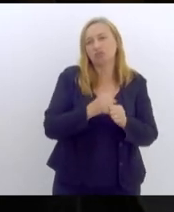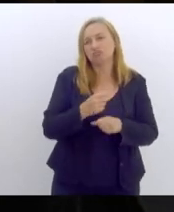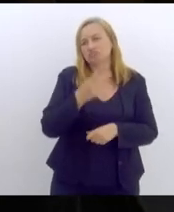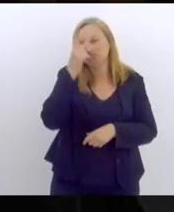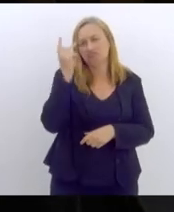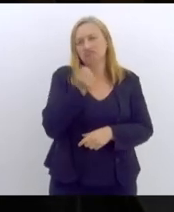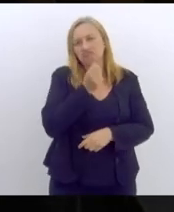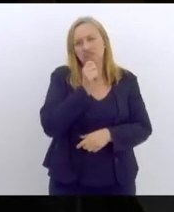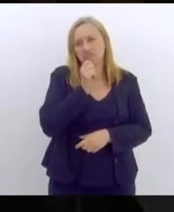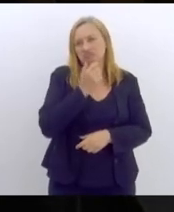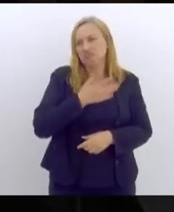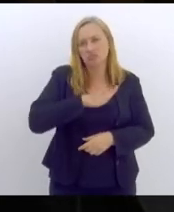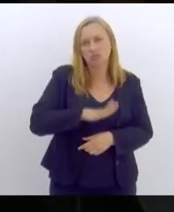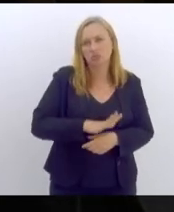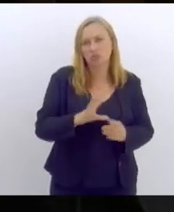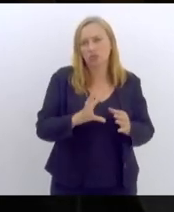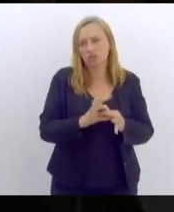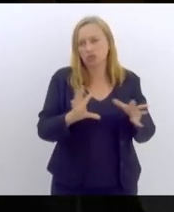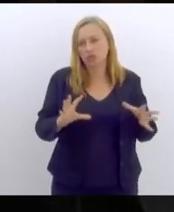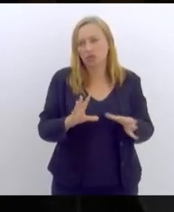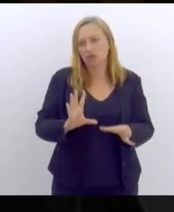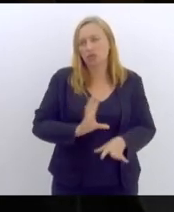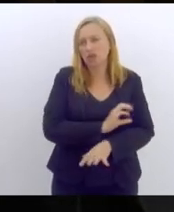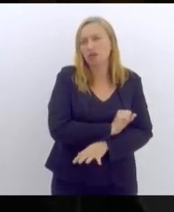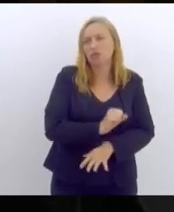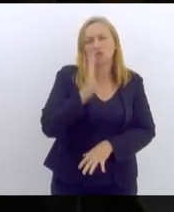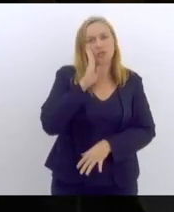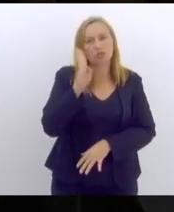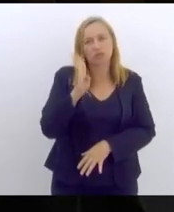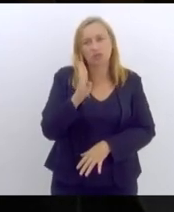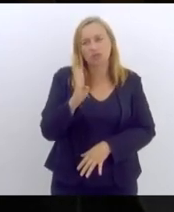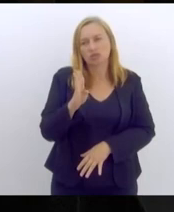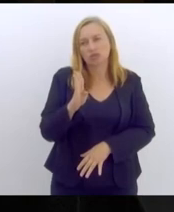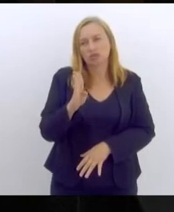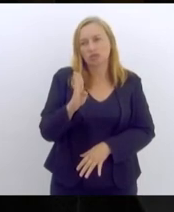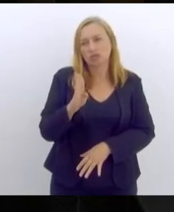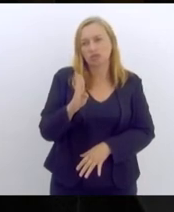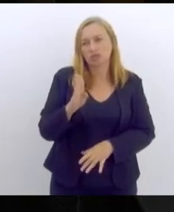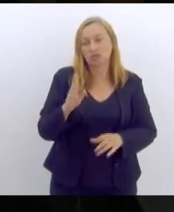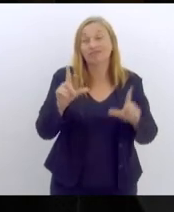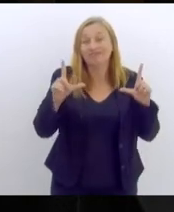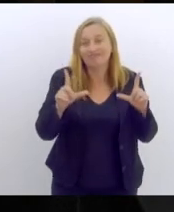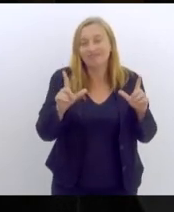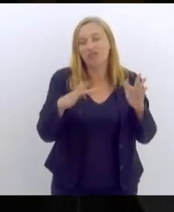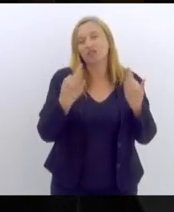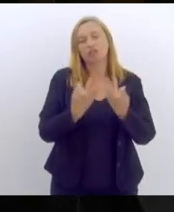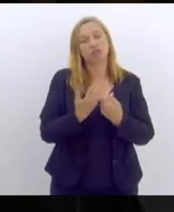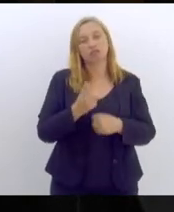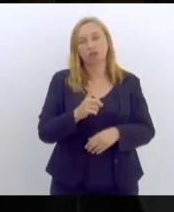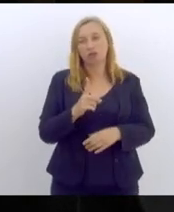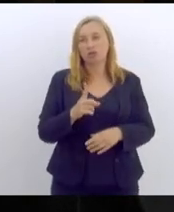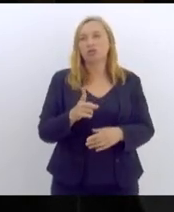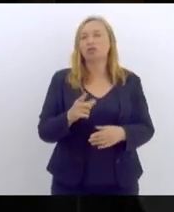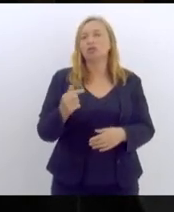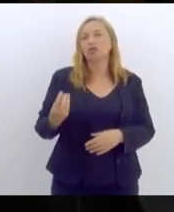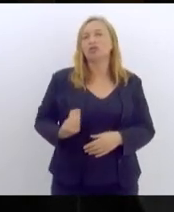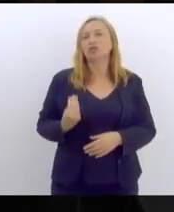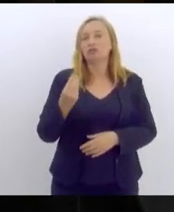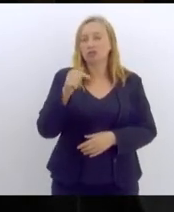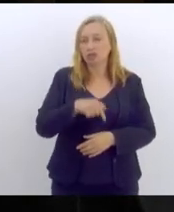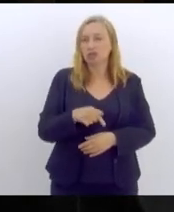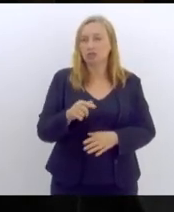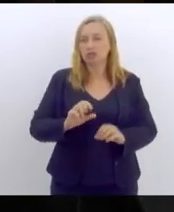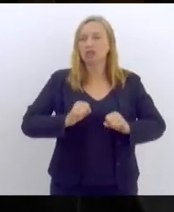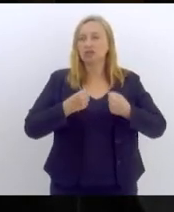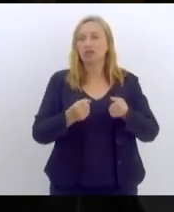pessoa gosta de romper com as pessoas que a gente ama, principalmente publicamente, e expondo a nossa família, né? Até porque a gente está aqui para defender a nossa